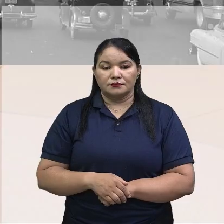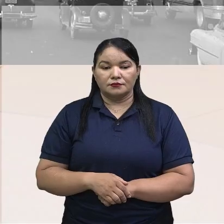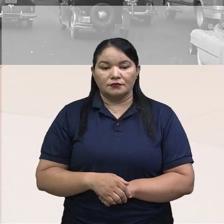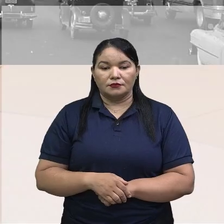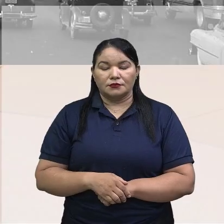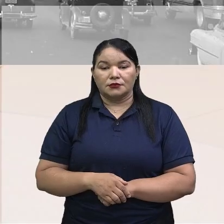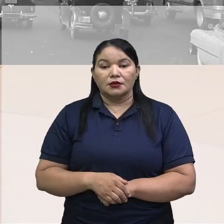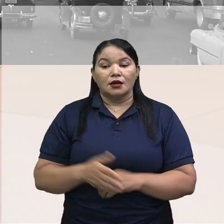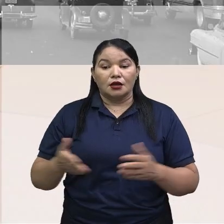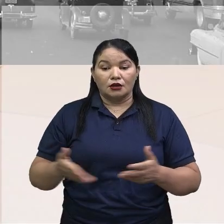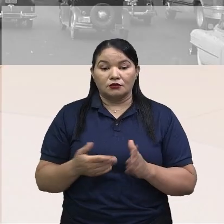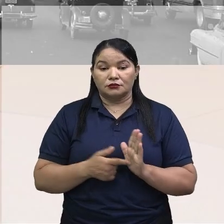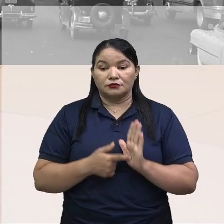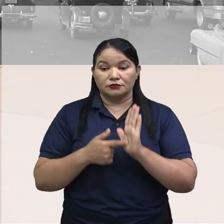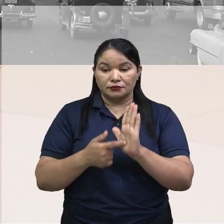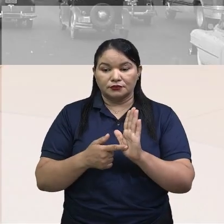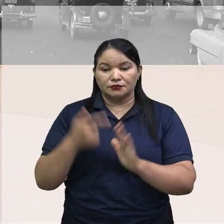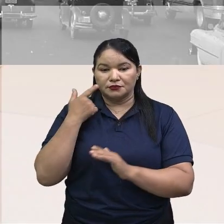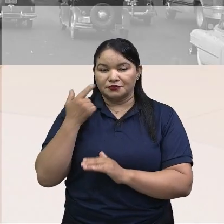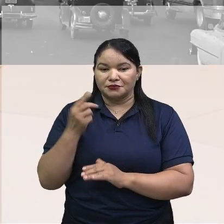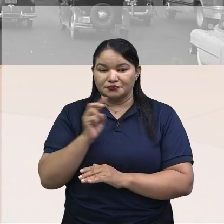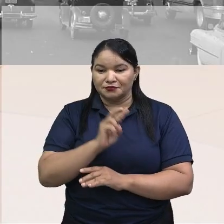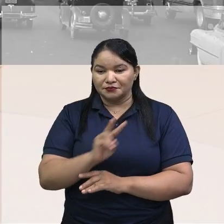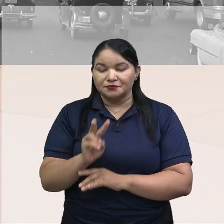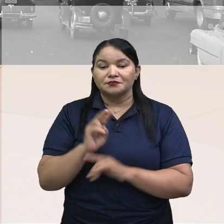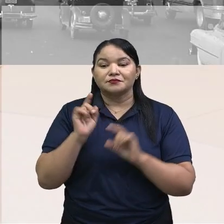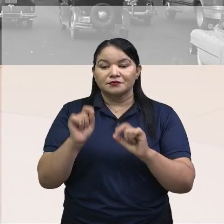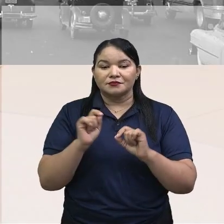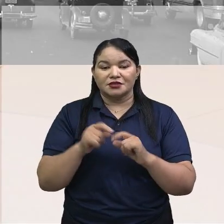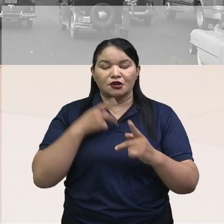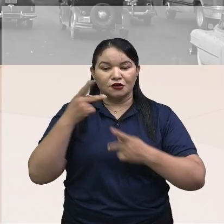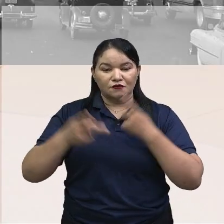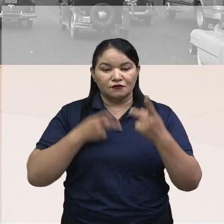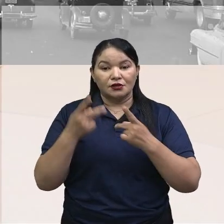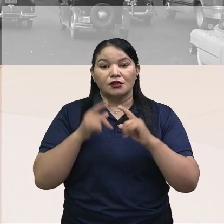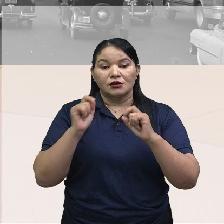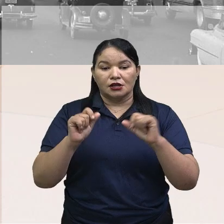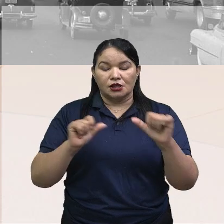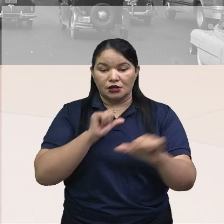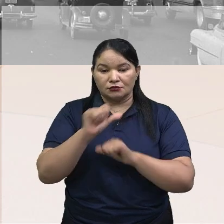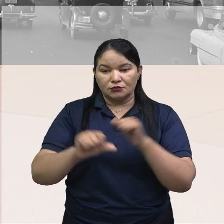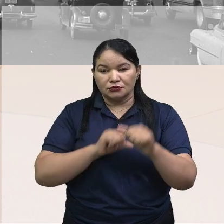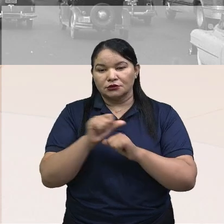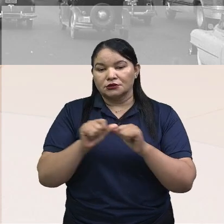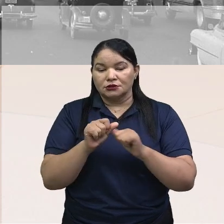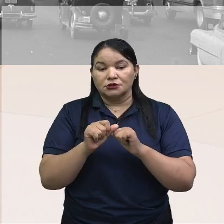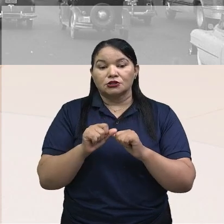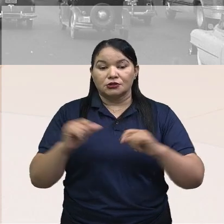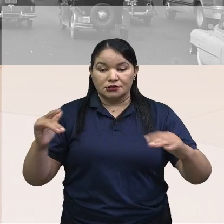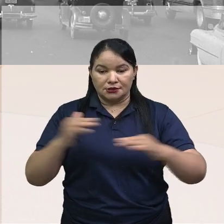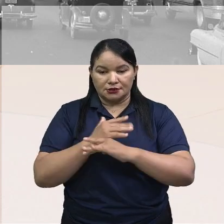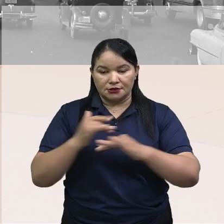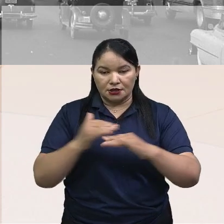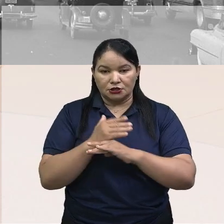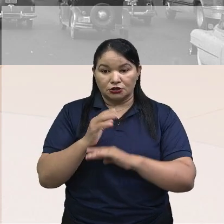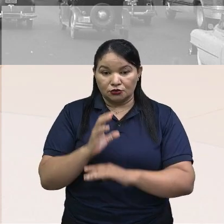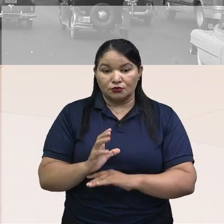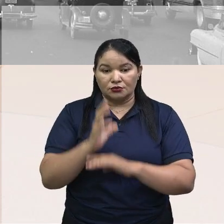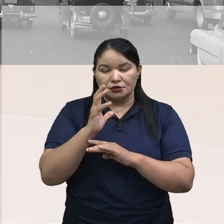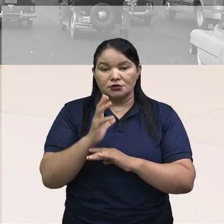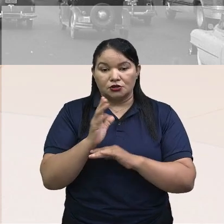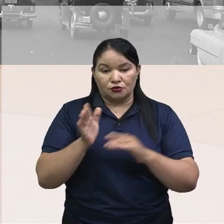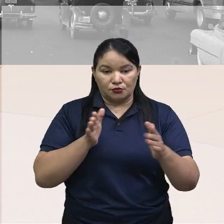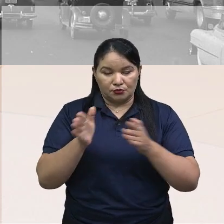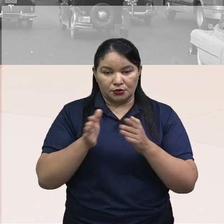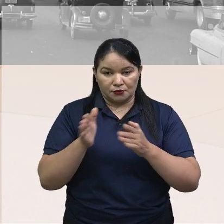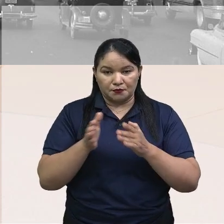Então, nós estamos aqui diante desse cenário, né, para falarmos sobre as reformas urbanas que ocorreram, sobretudo